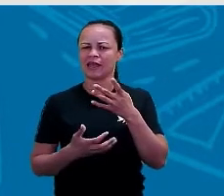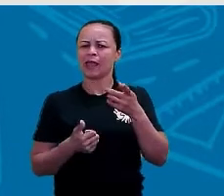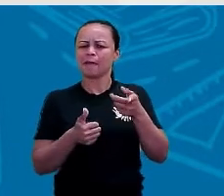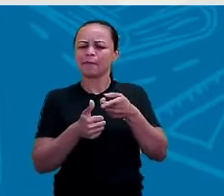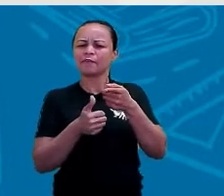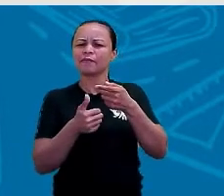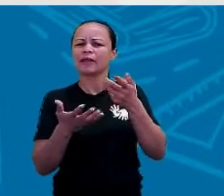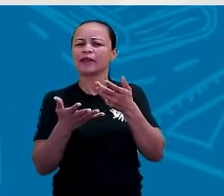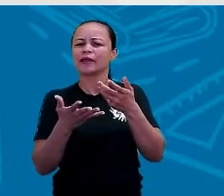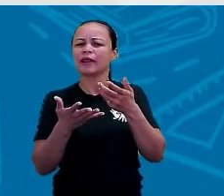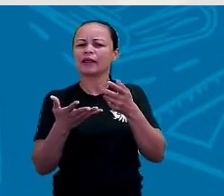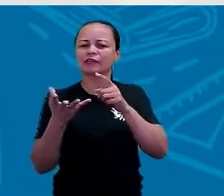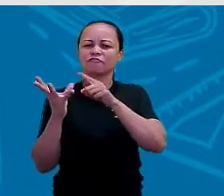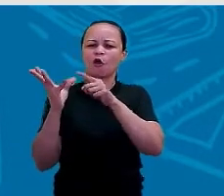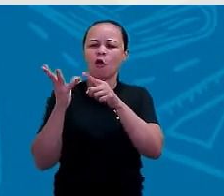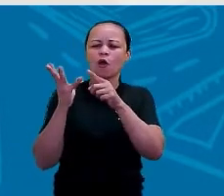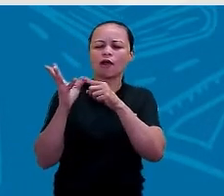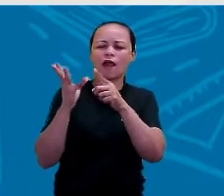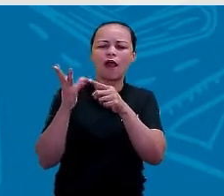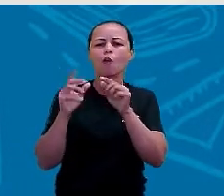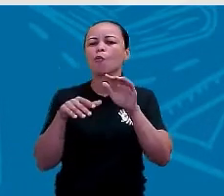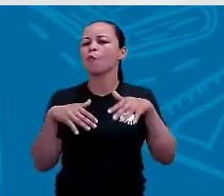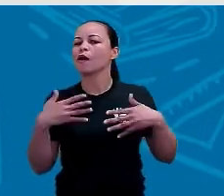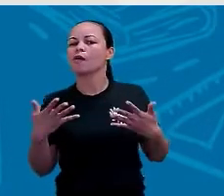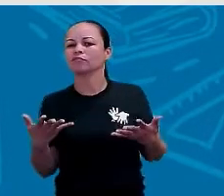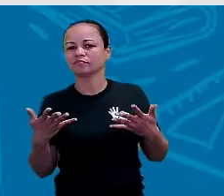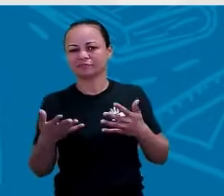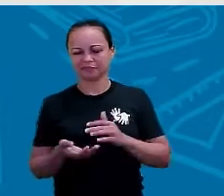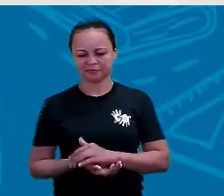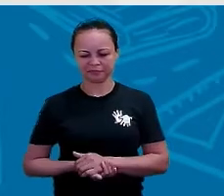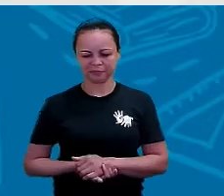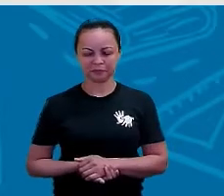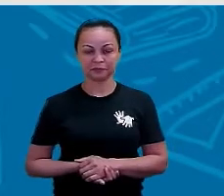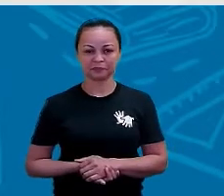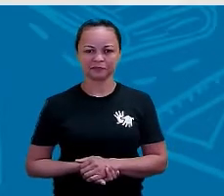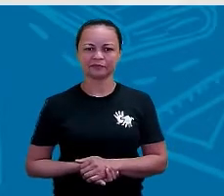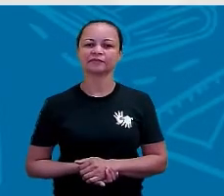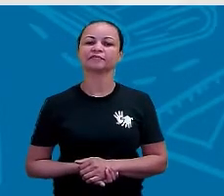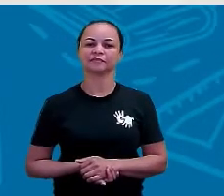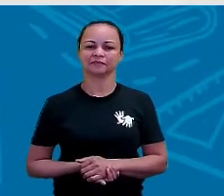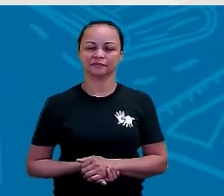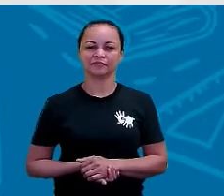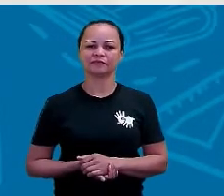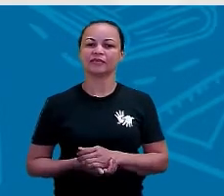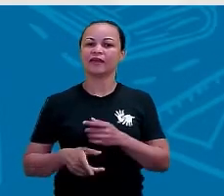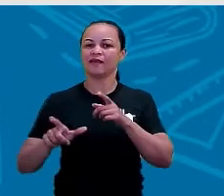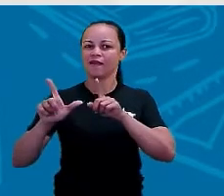primeira letrinha das vogais. Que letrinha é essa? É a letra